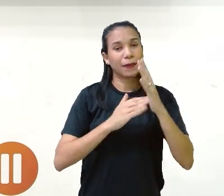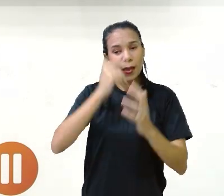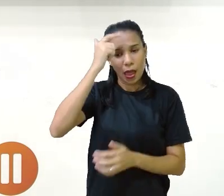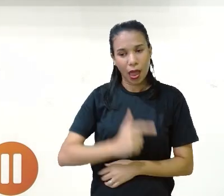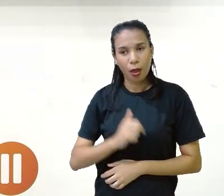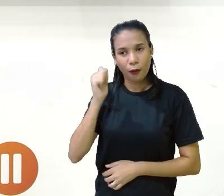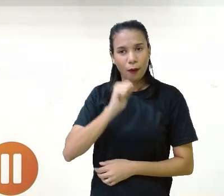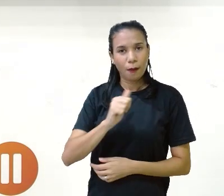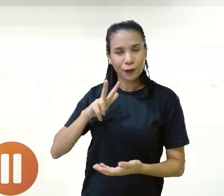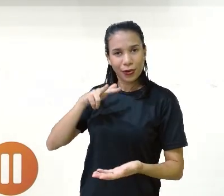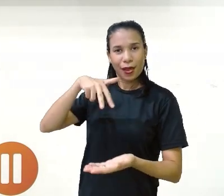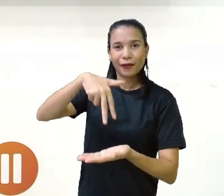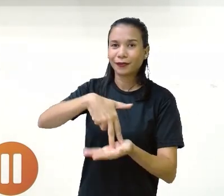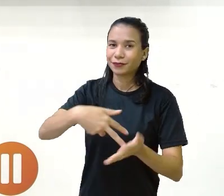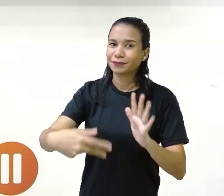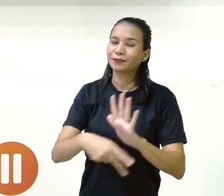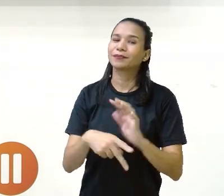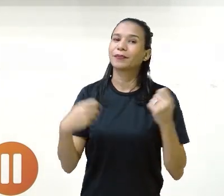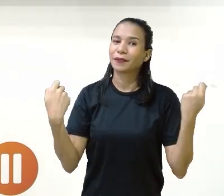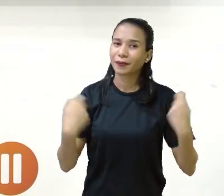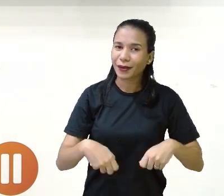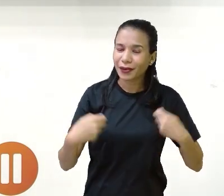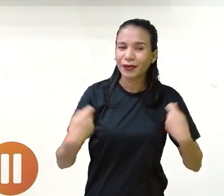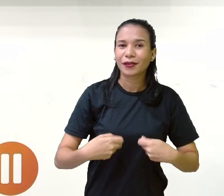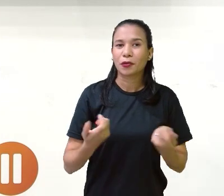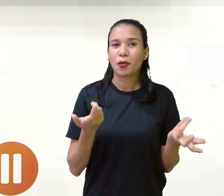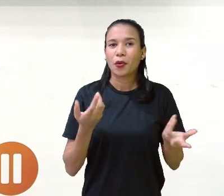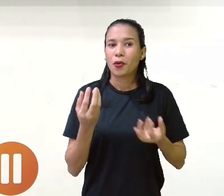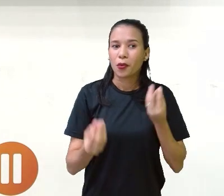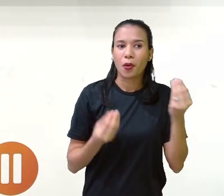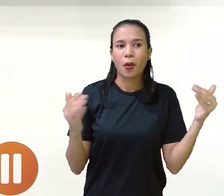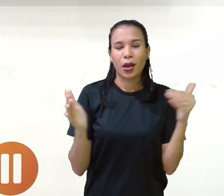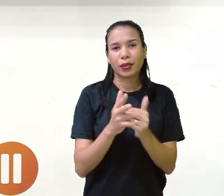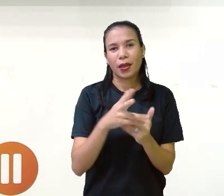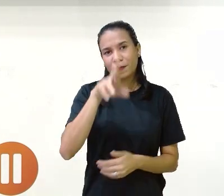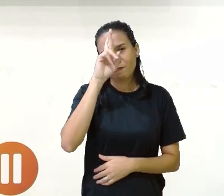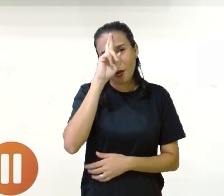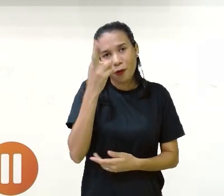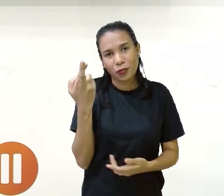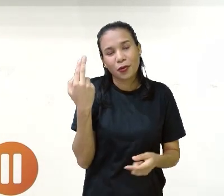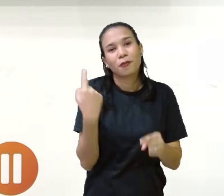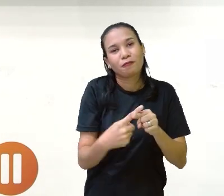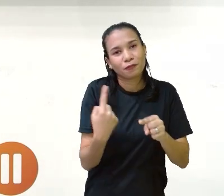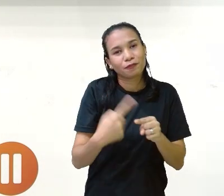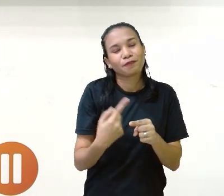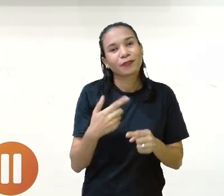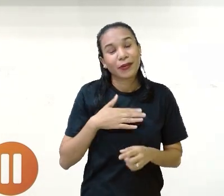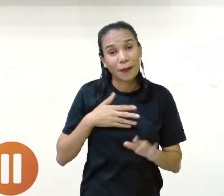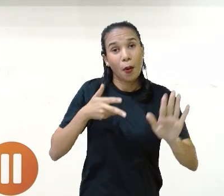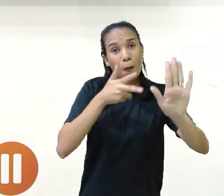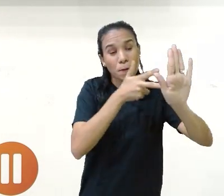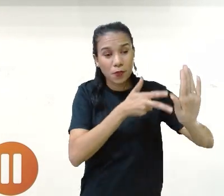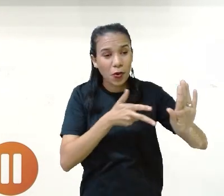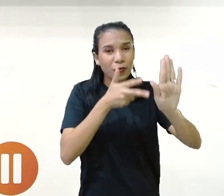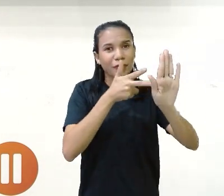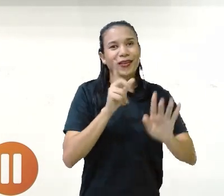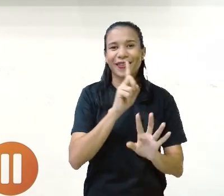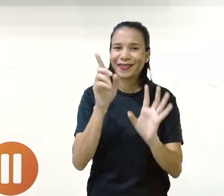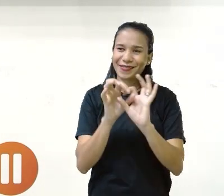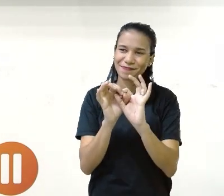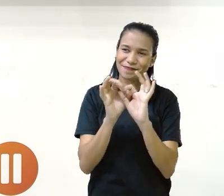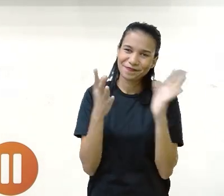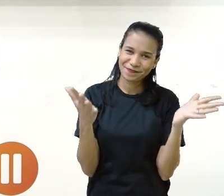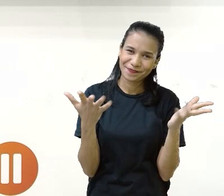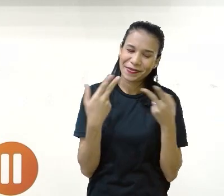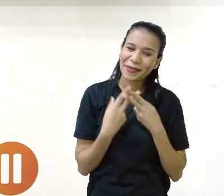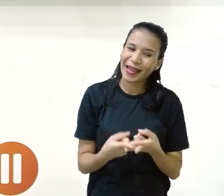uma protagonista feminina, eu não consigo ficar até meio-dia porque a minha produção não